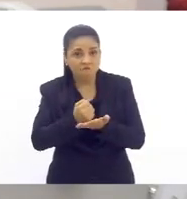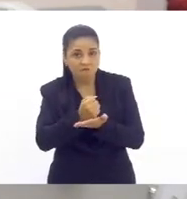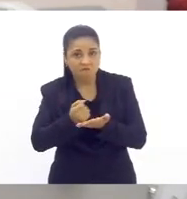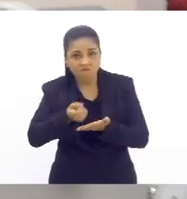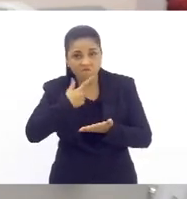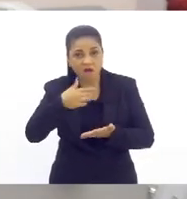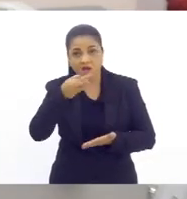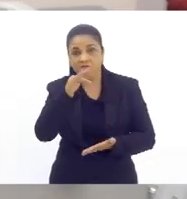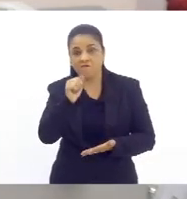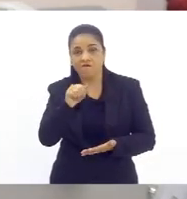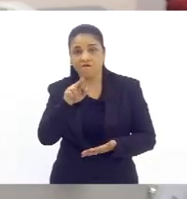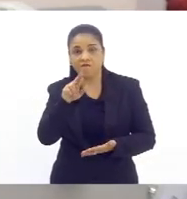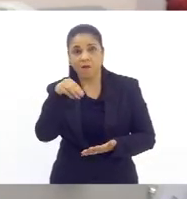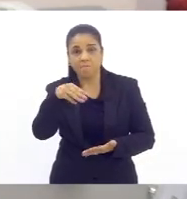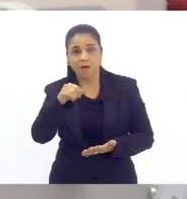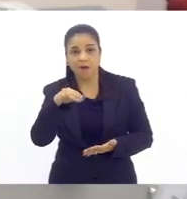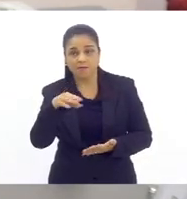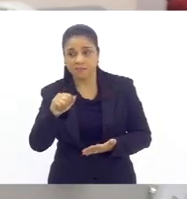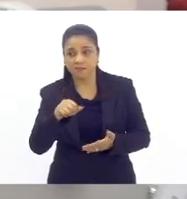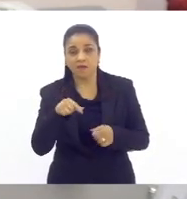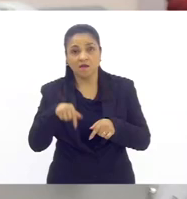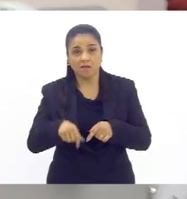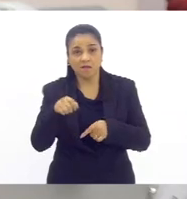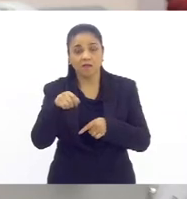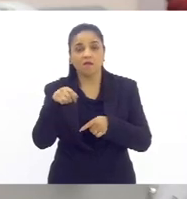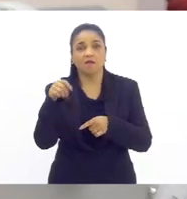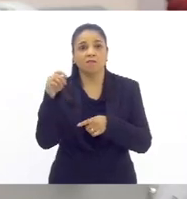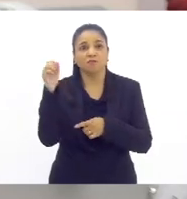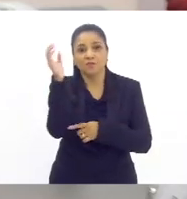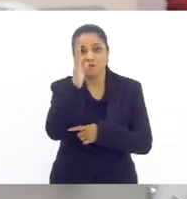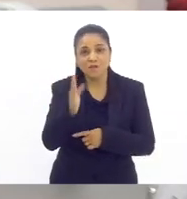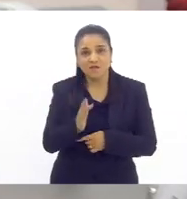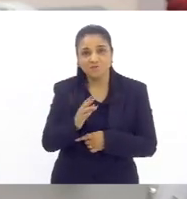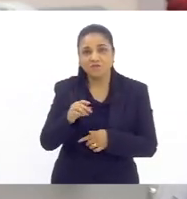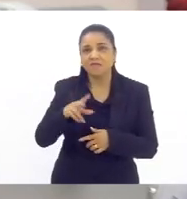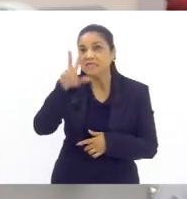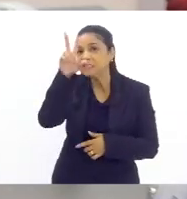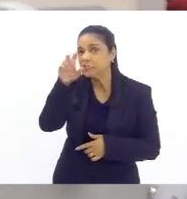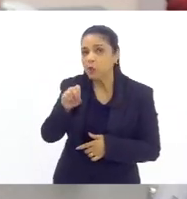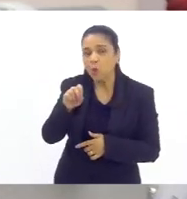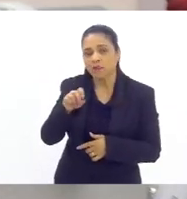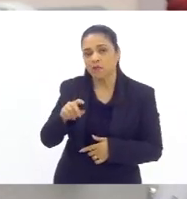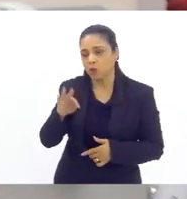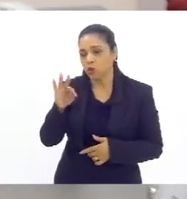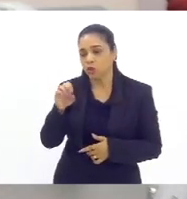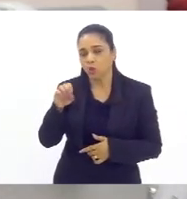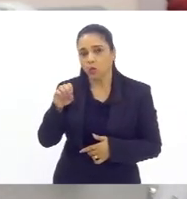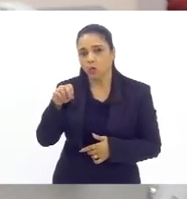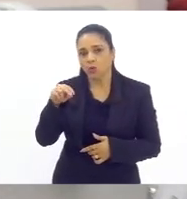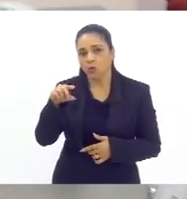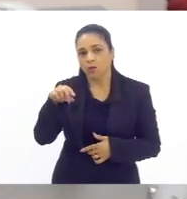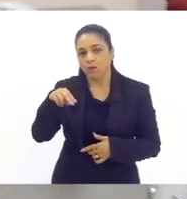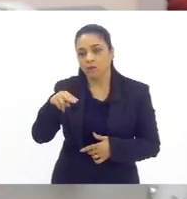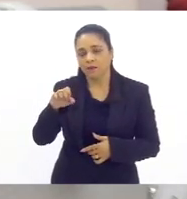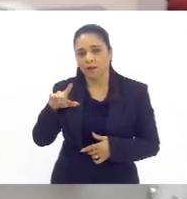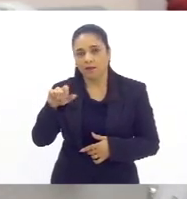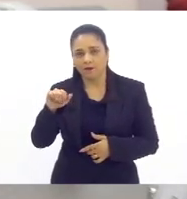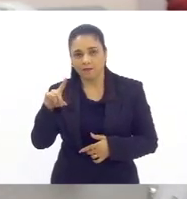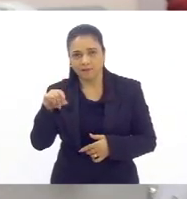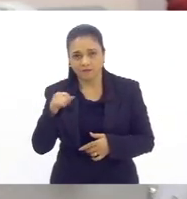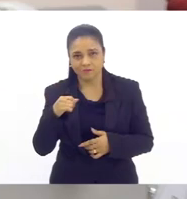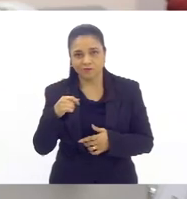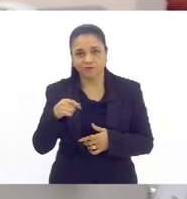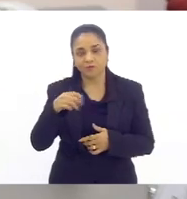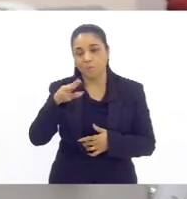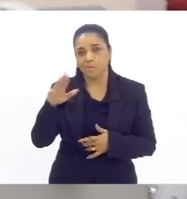historicamente no mundo deve vender 50 toneladas de maconha se tu botar o Real grama